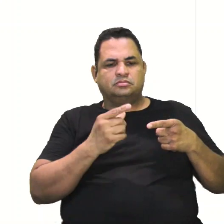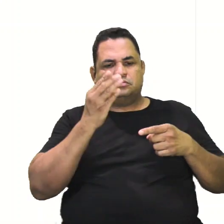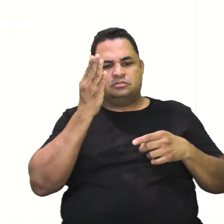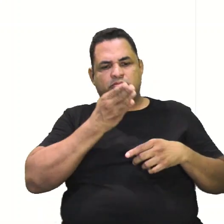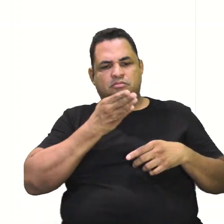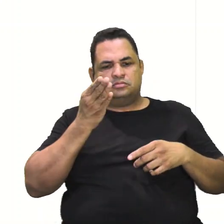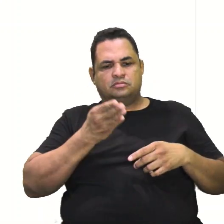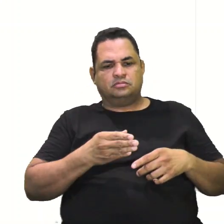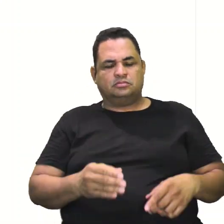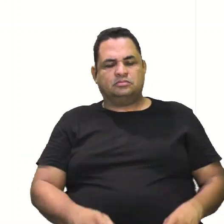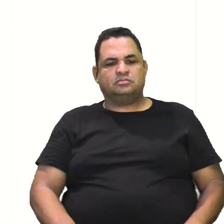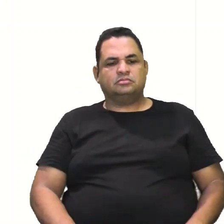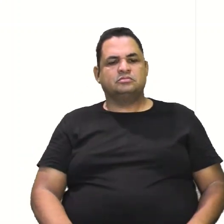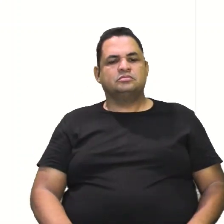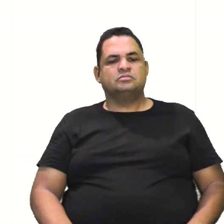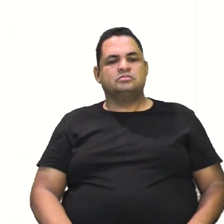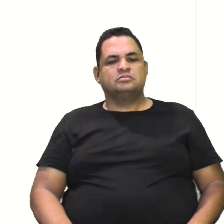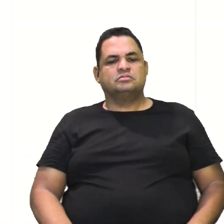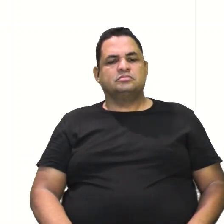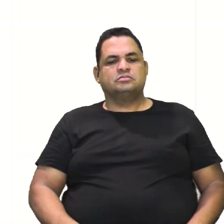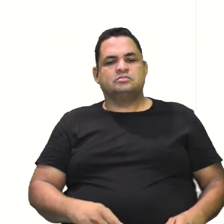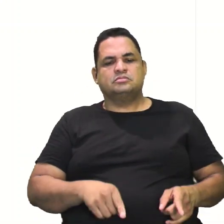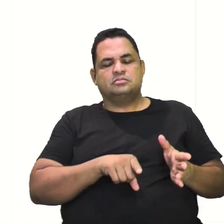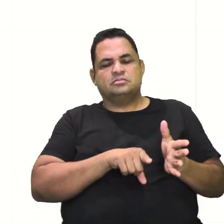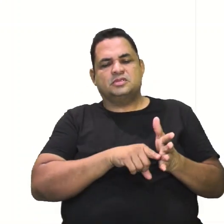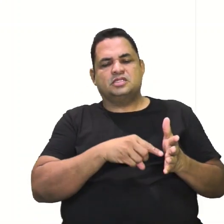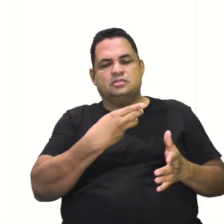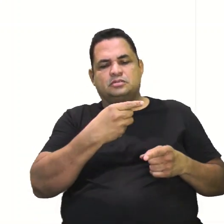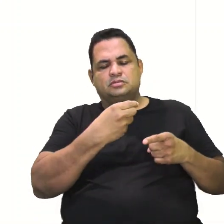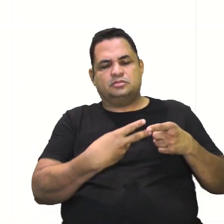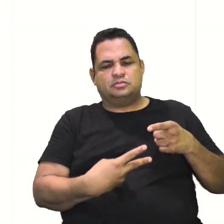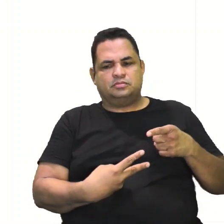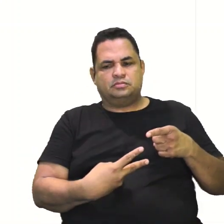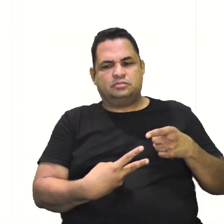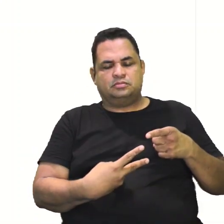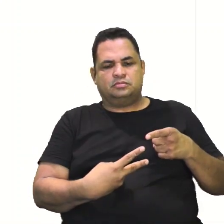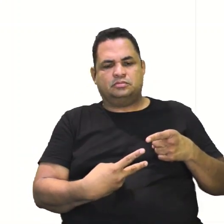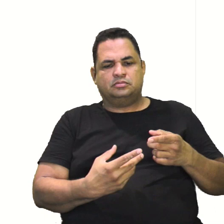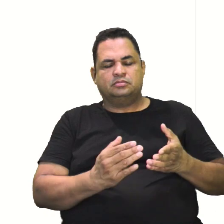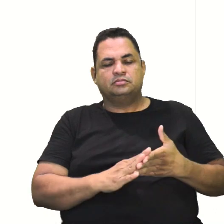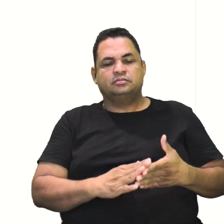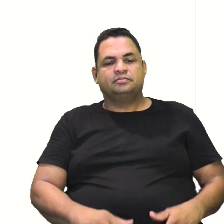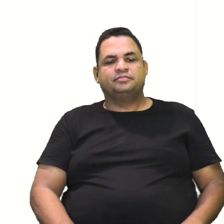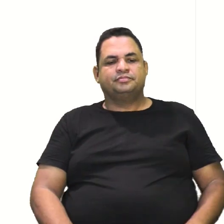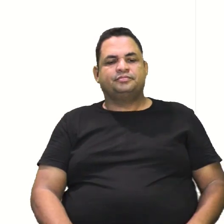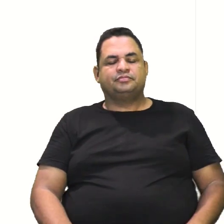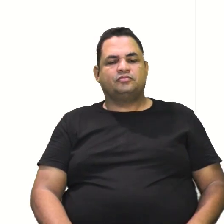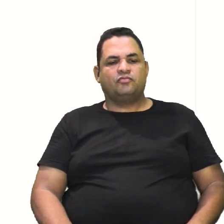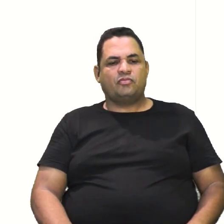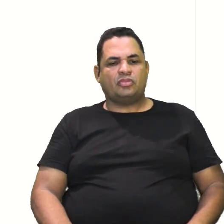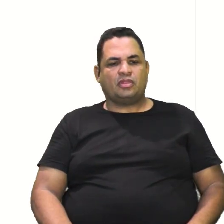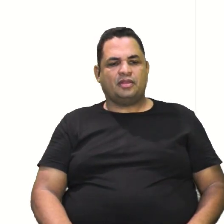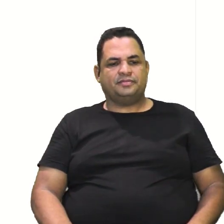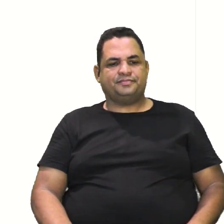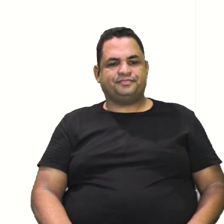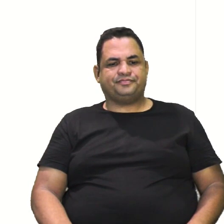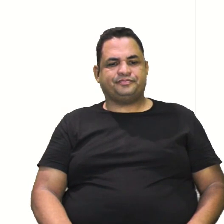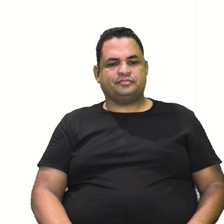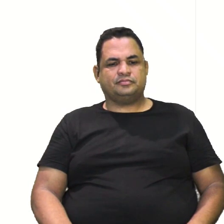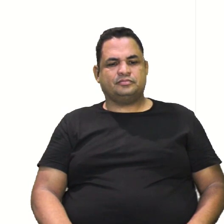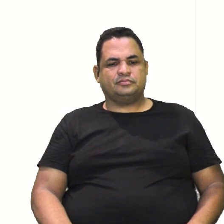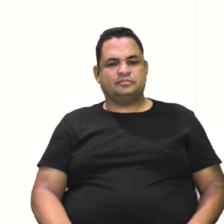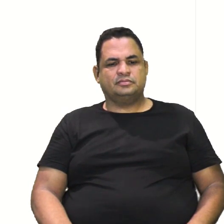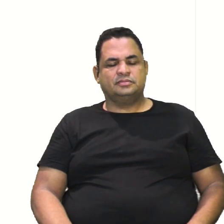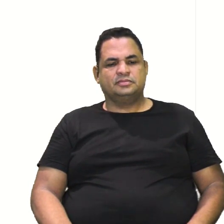simplificando, dá para dividir por 5, né? Menos 3 sobre 2. Sobre 2. Esse é o meu M da primeira ali, tá bom? Da